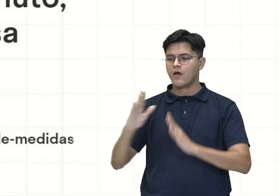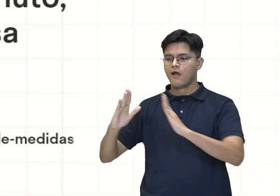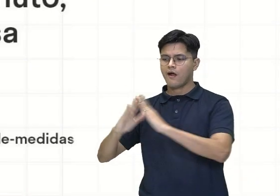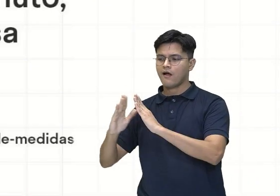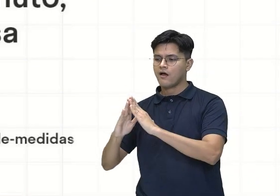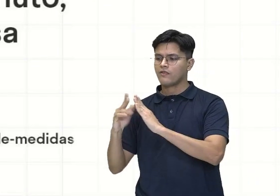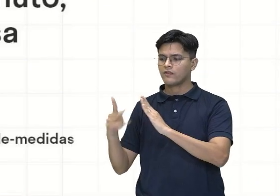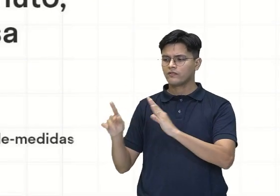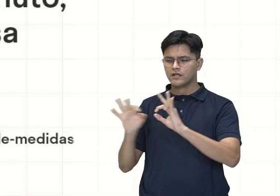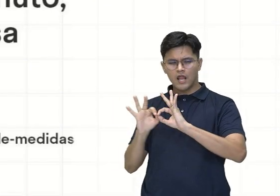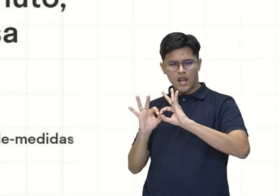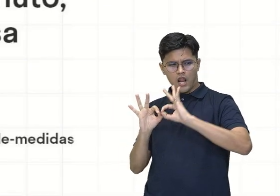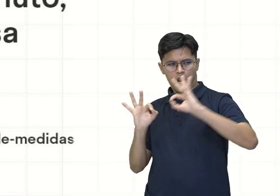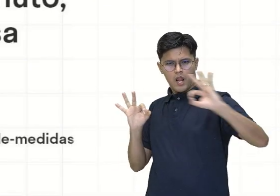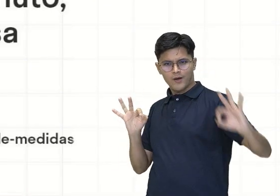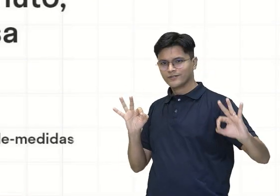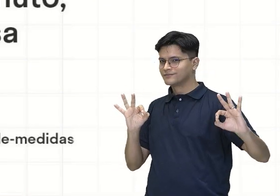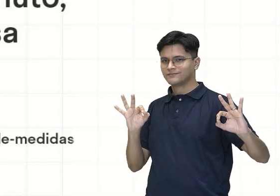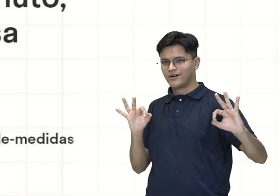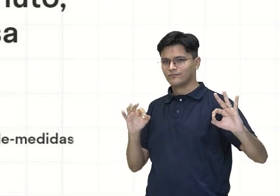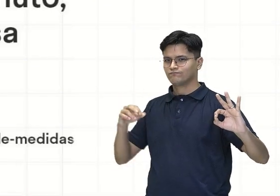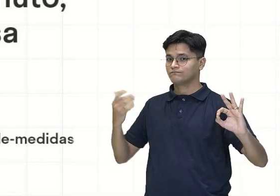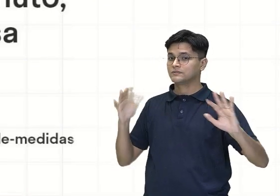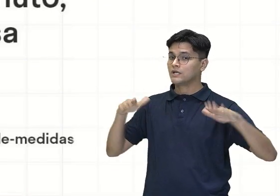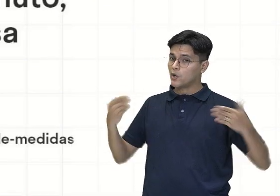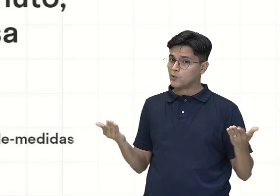dois resolveram ir a pé.